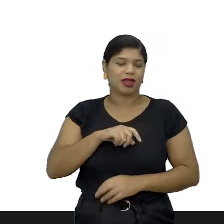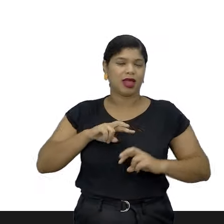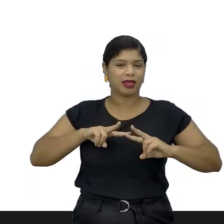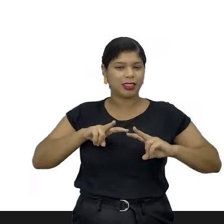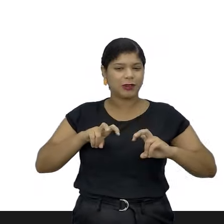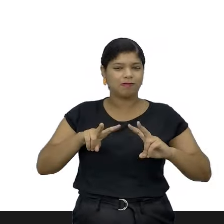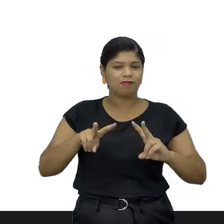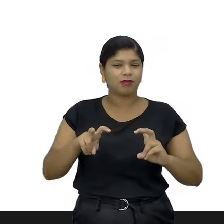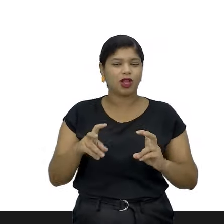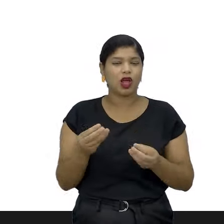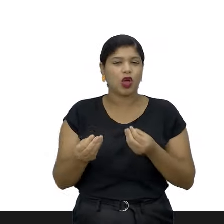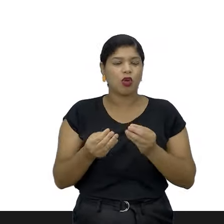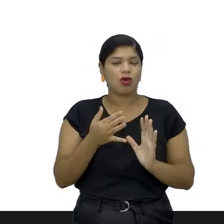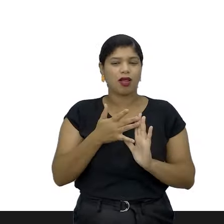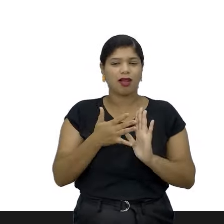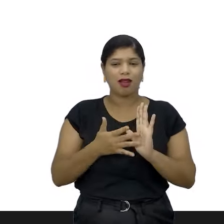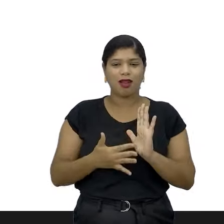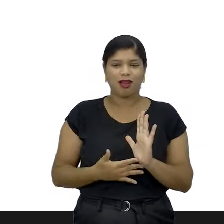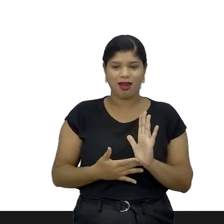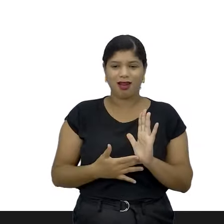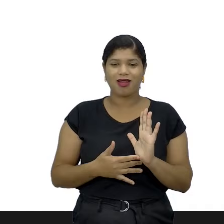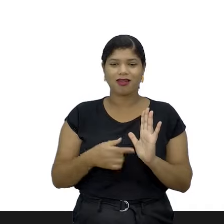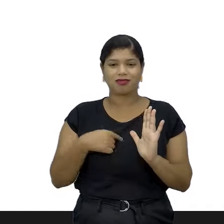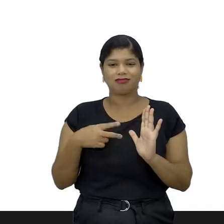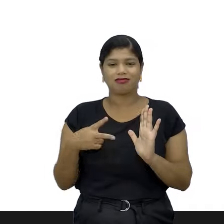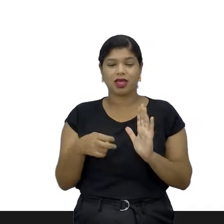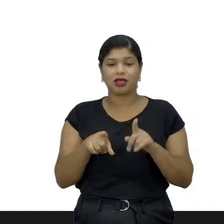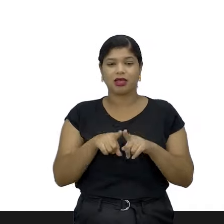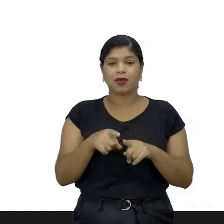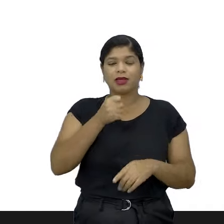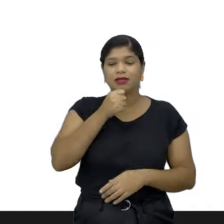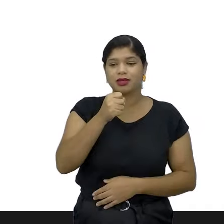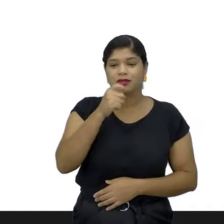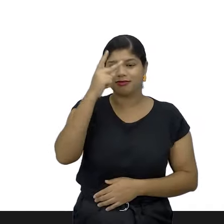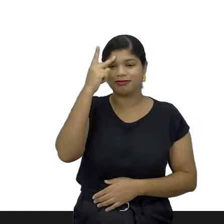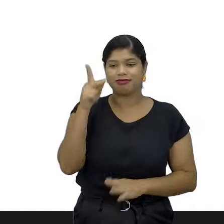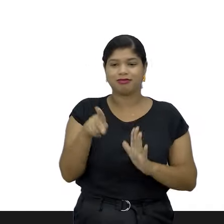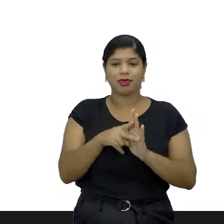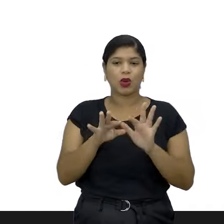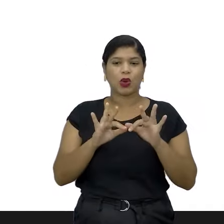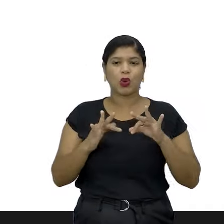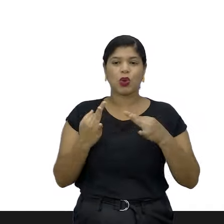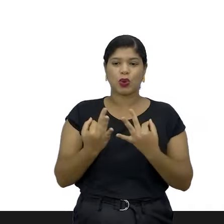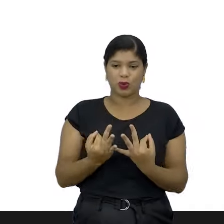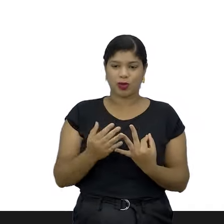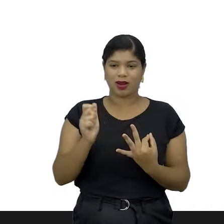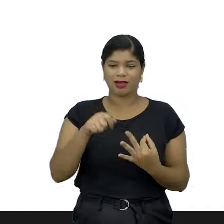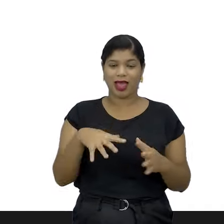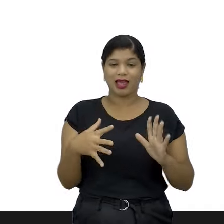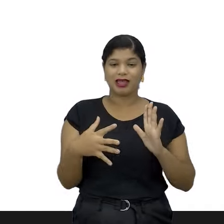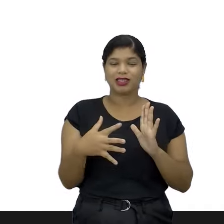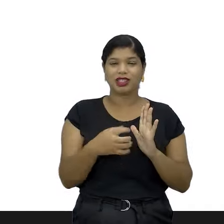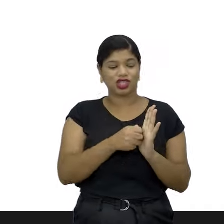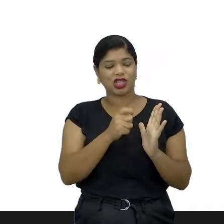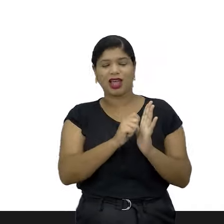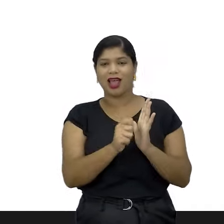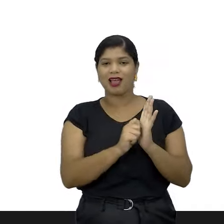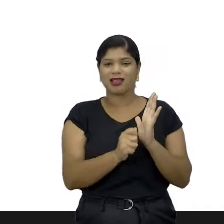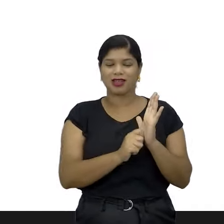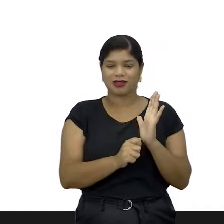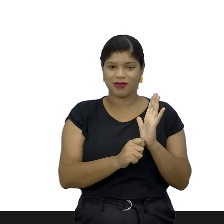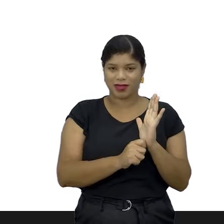um livro de receitas, né, e entrevistar um familiar para registrar uma receita.